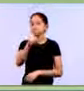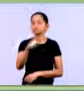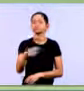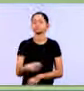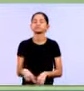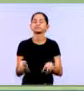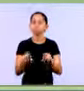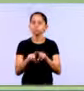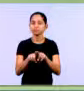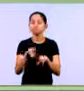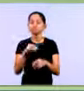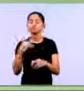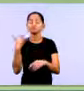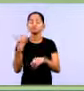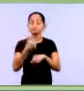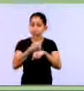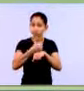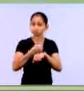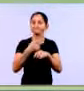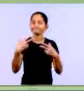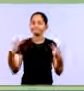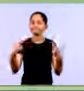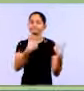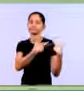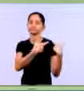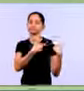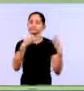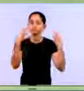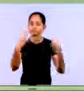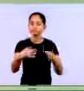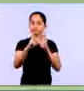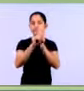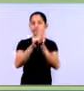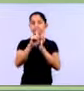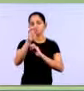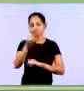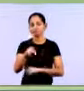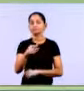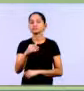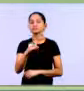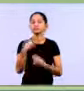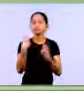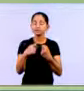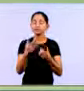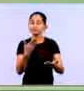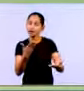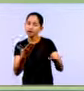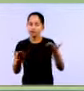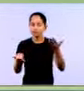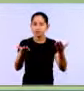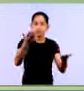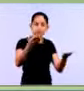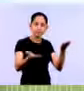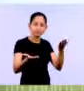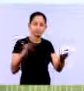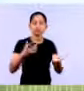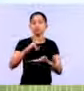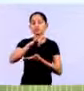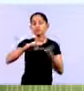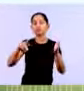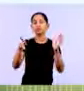Então, uma das principais inovações da Lei de Responsabilidade é essa, é manter o equilíbrio nas contas